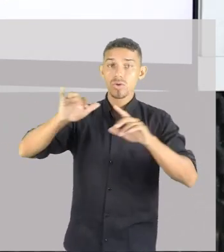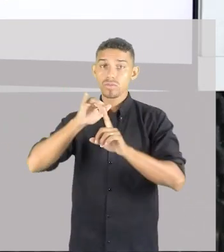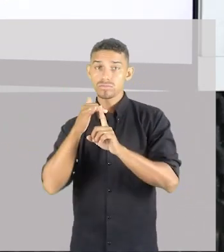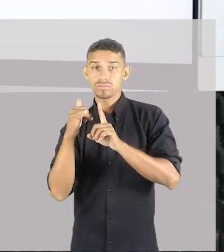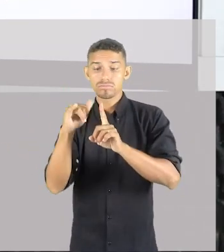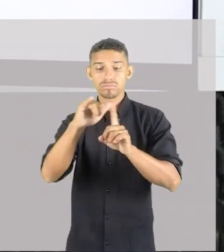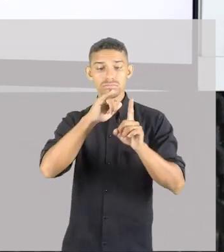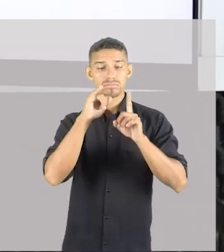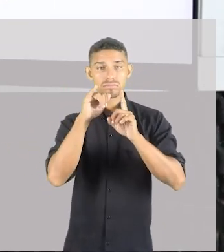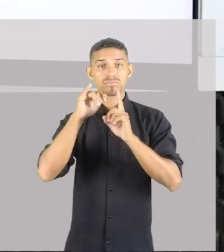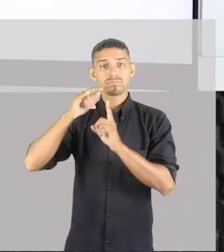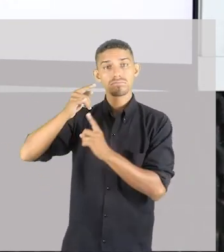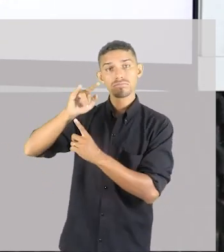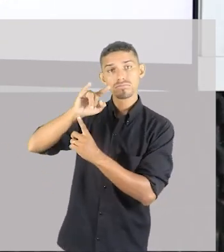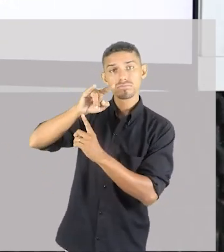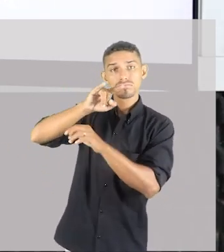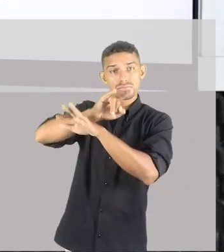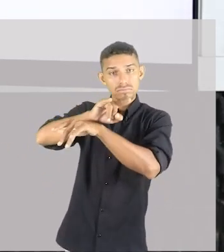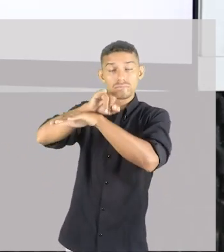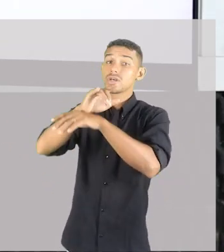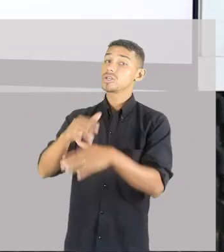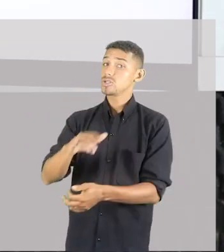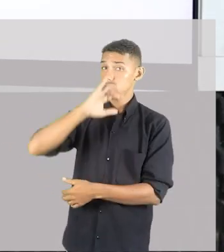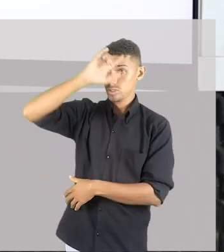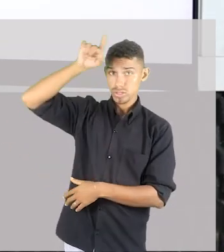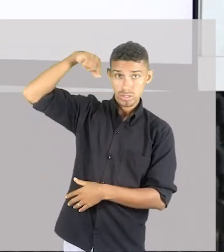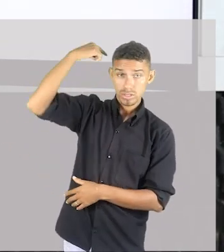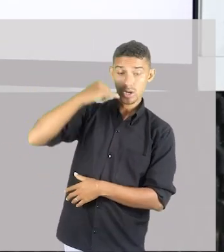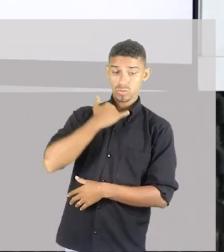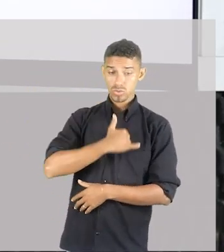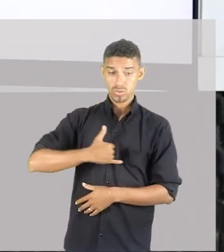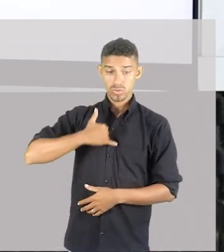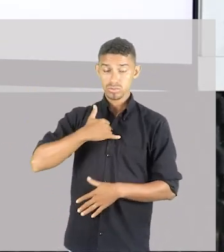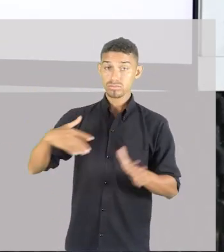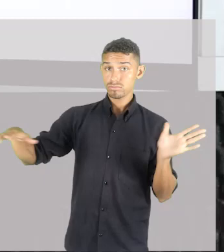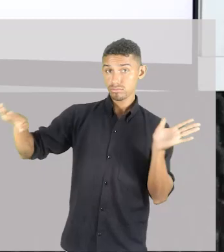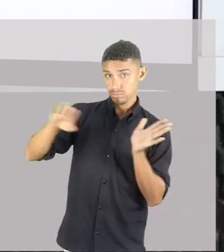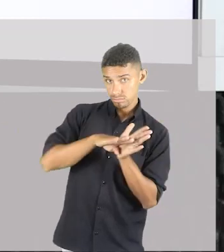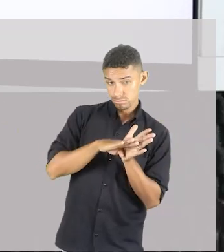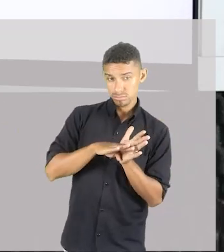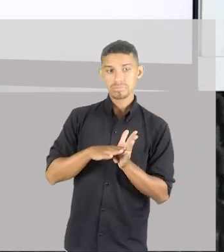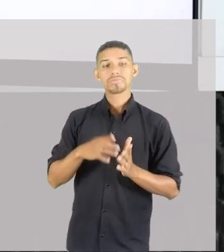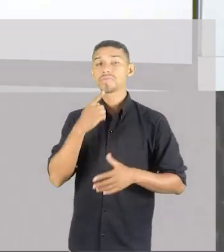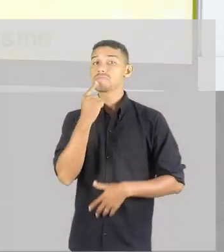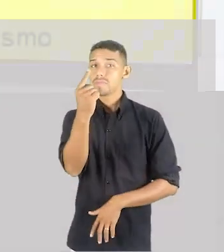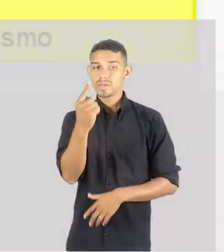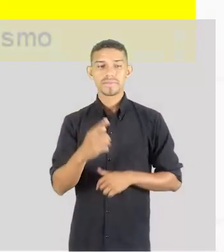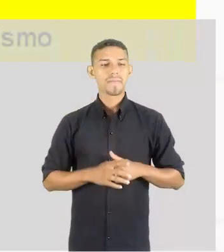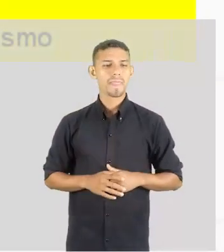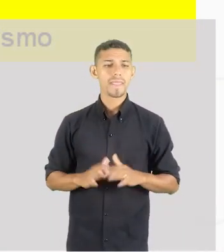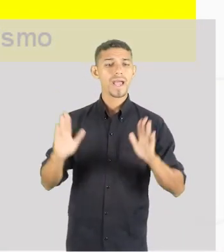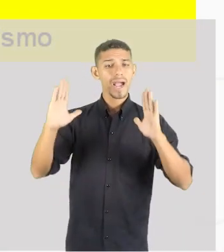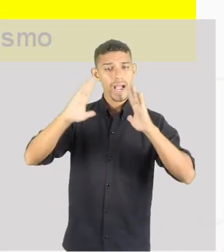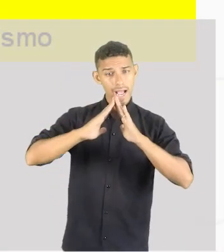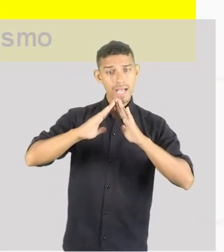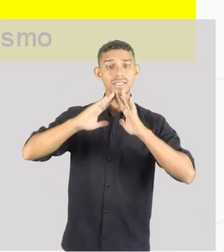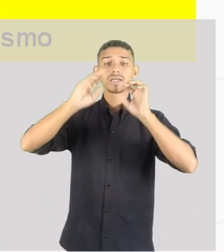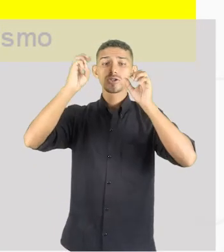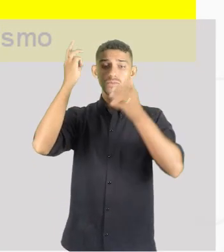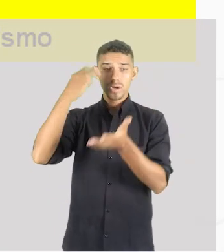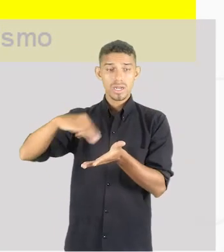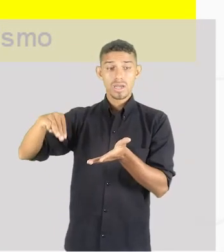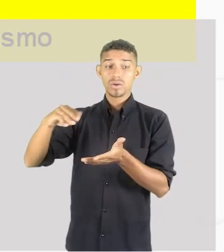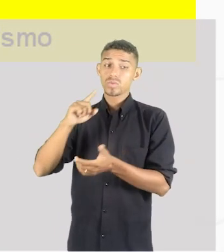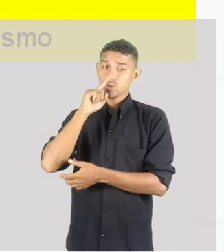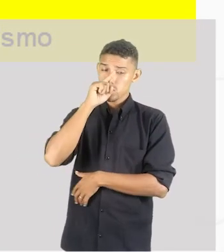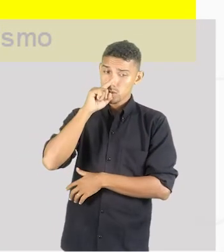trabalhando o conceito de difusão e o São João está chegando. Casa do Maranhão, nós estamos correndo o risco de perder este museu, né?